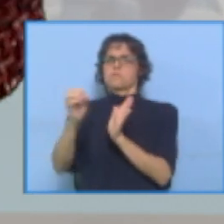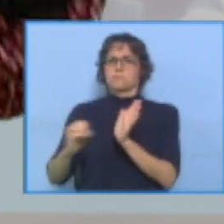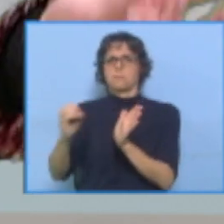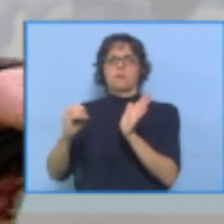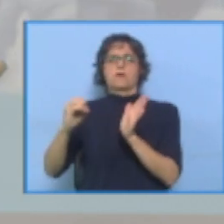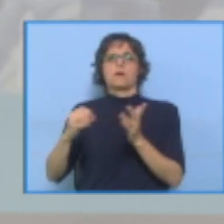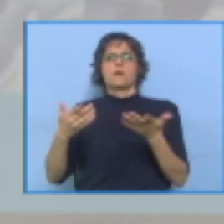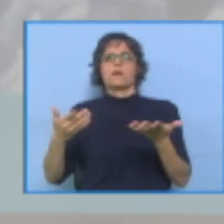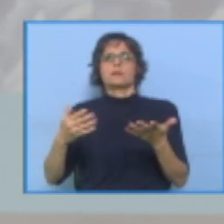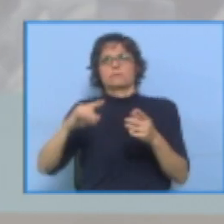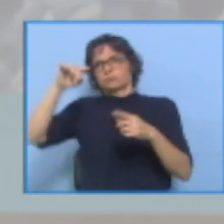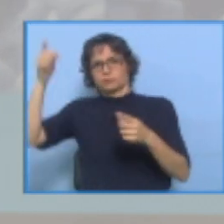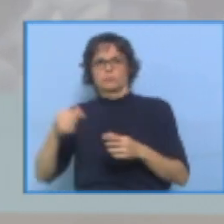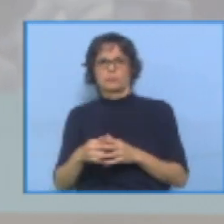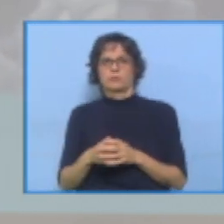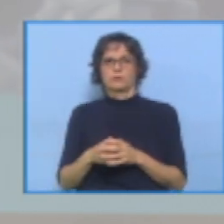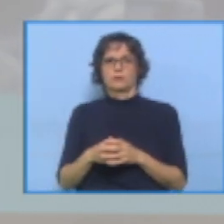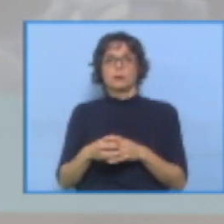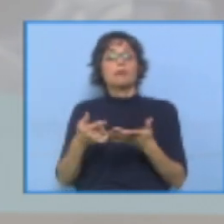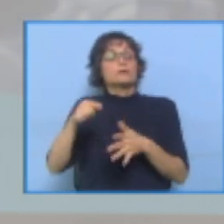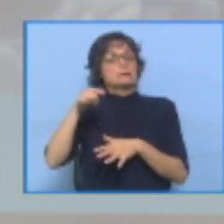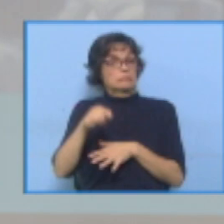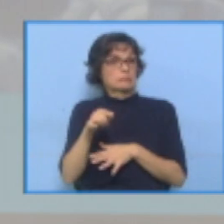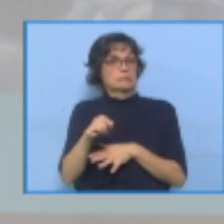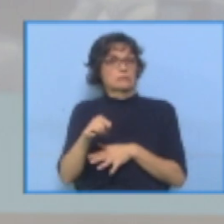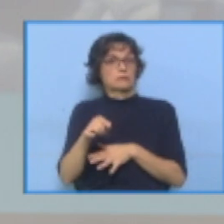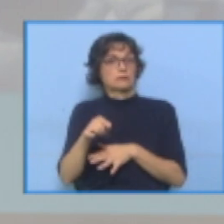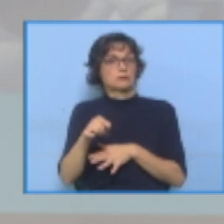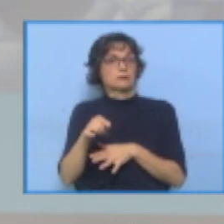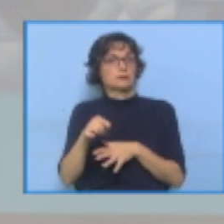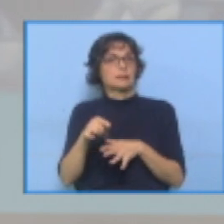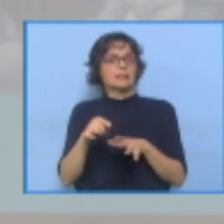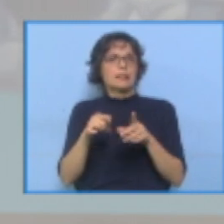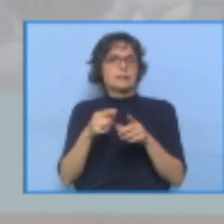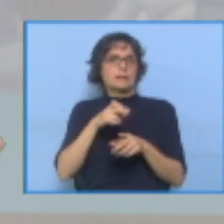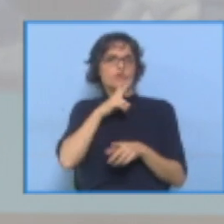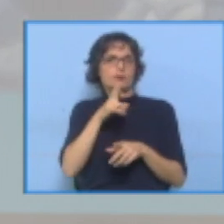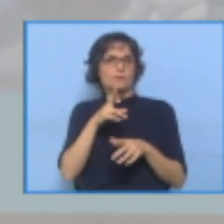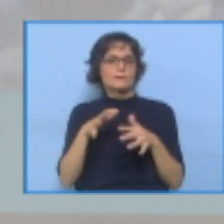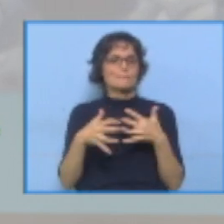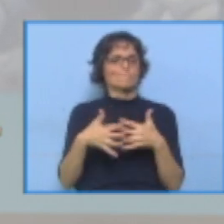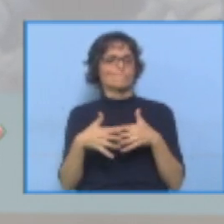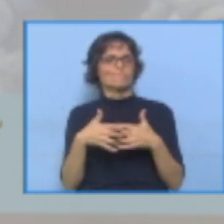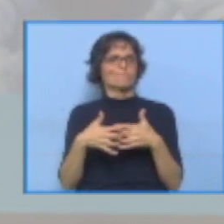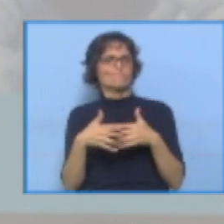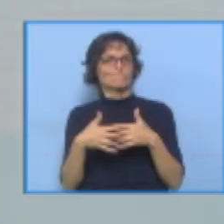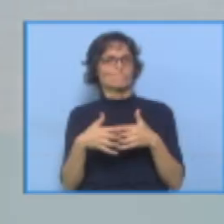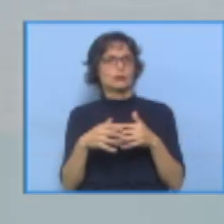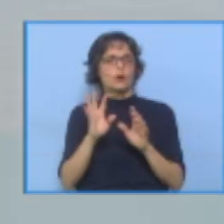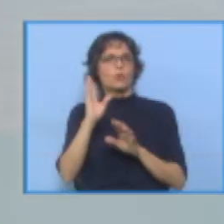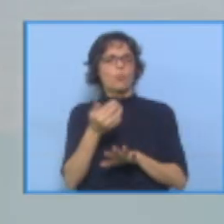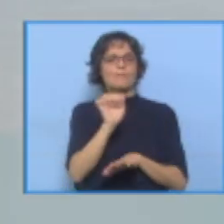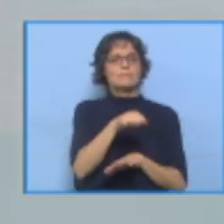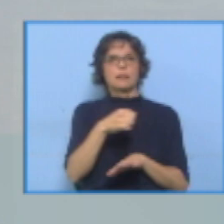aqui outra coisa qualquer, não é? Normalmente foste desse sim, sim, não, não, e há qualquer coisa por trás. Há estas